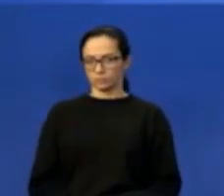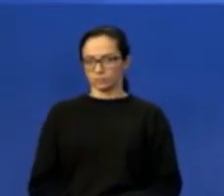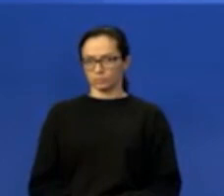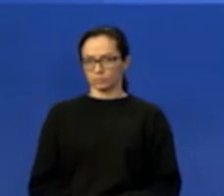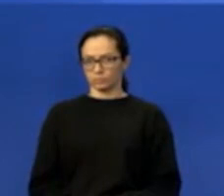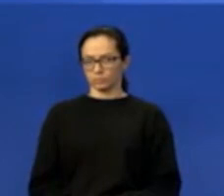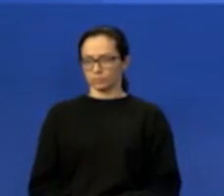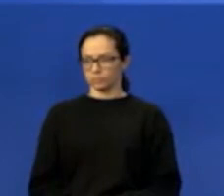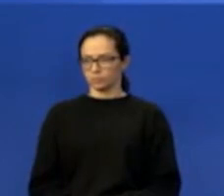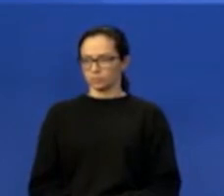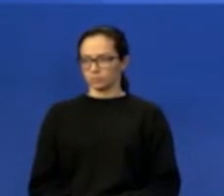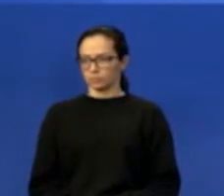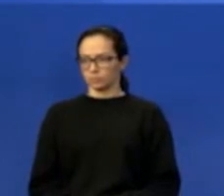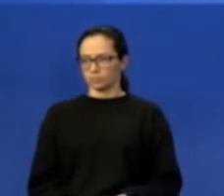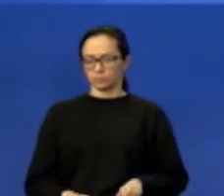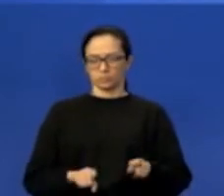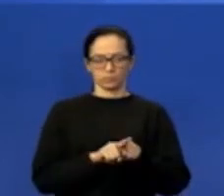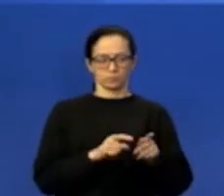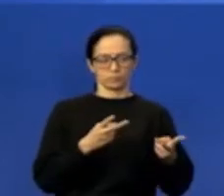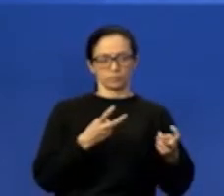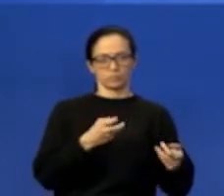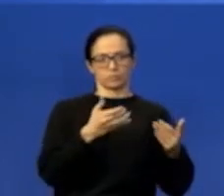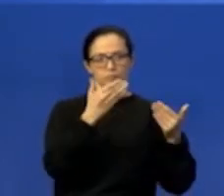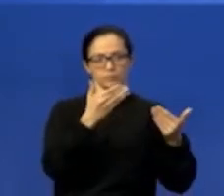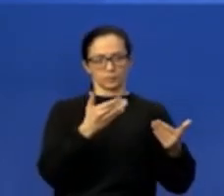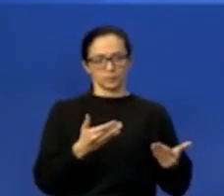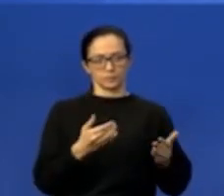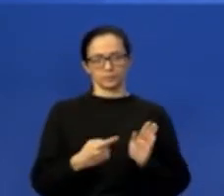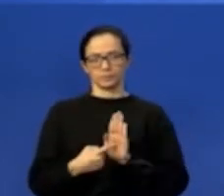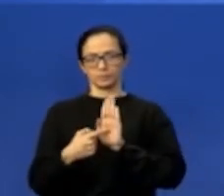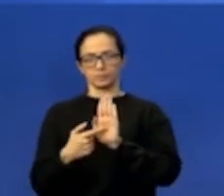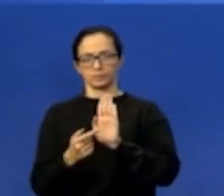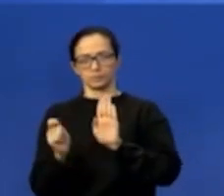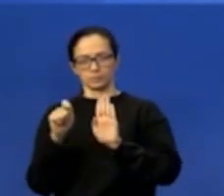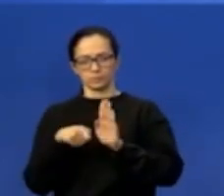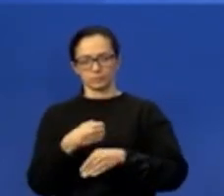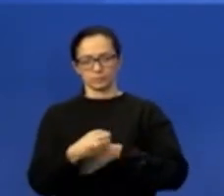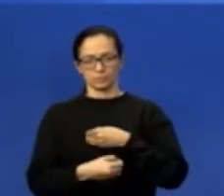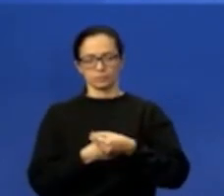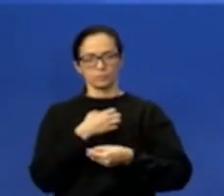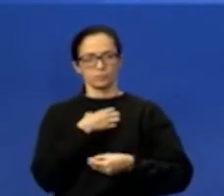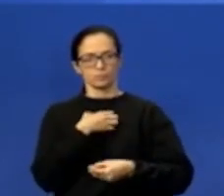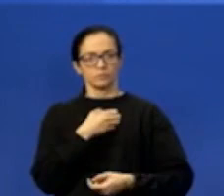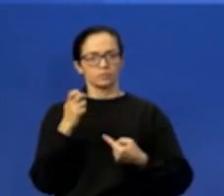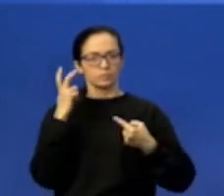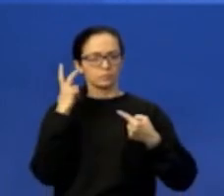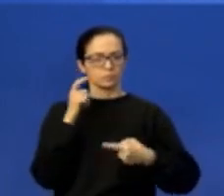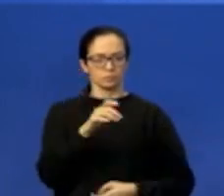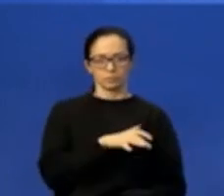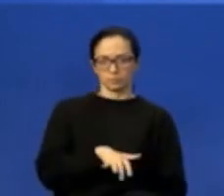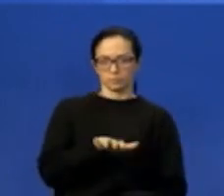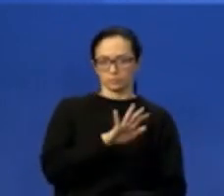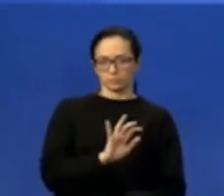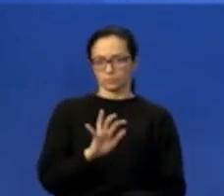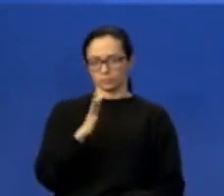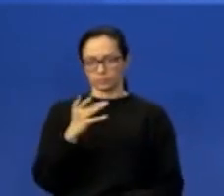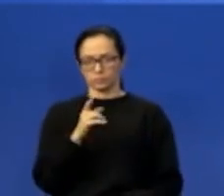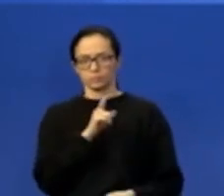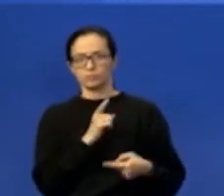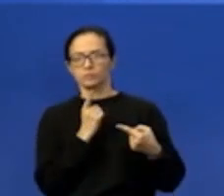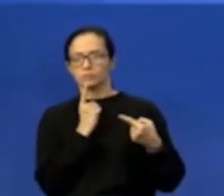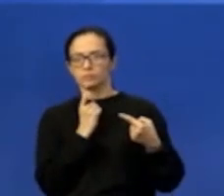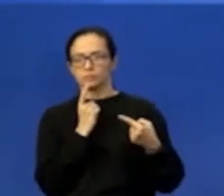Além, né, dos valores de referência, a gente também vai apresentar as características morfológicas dessas células da série